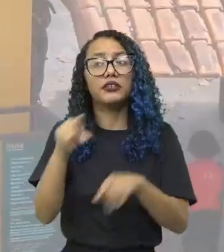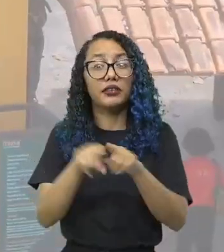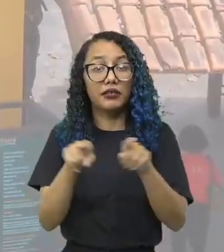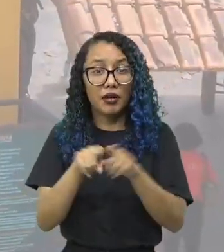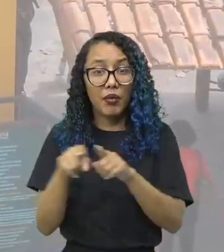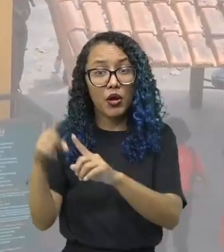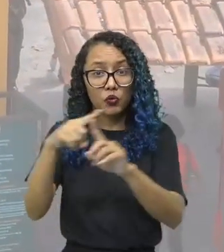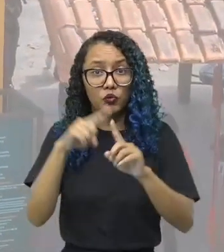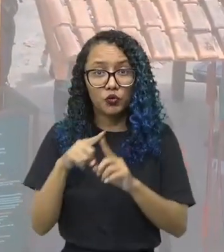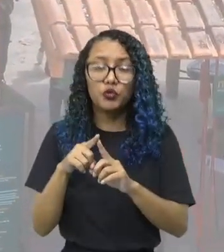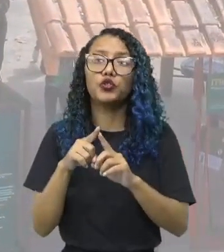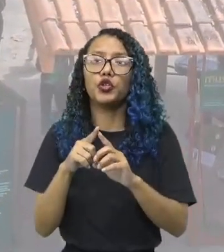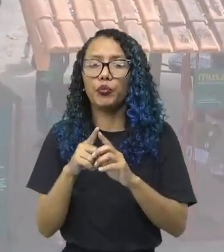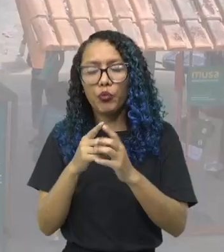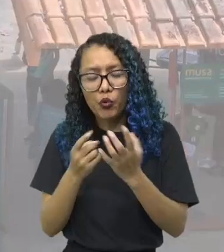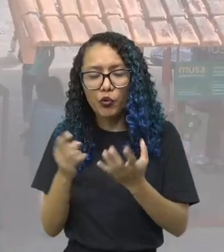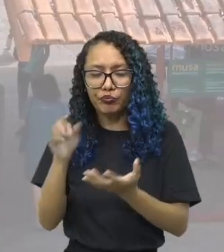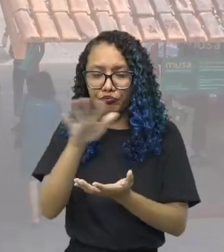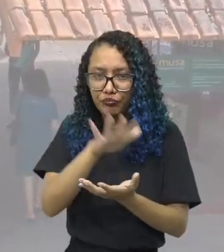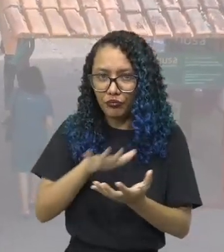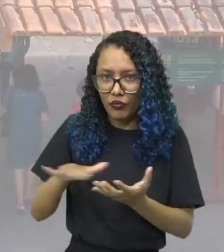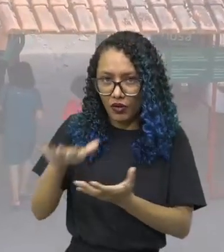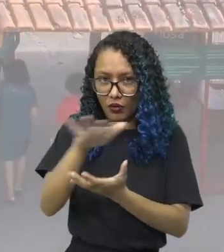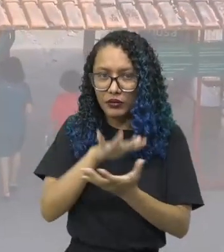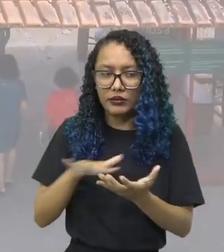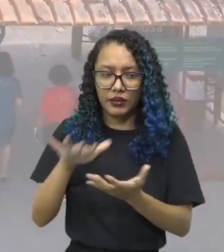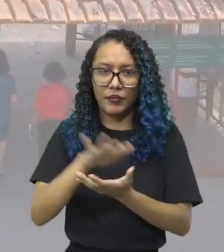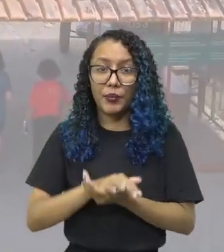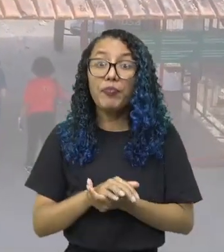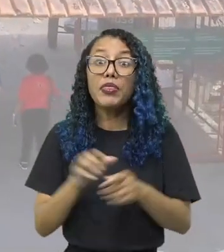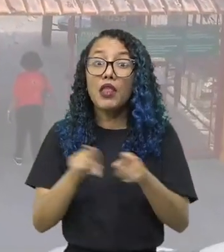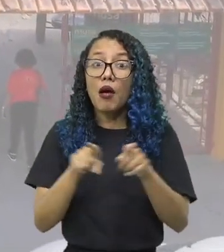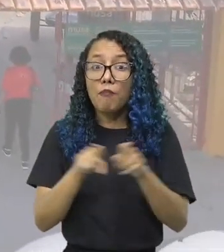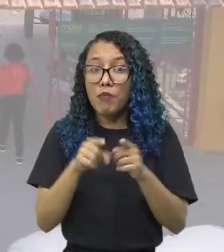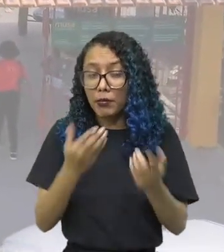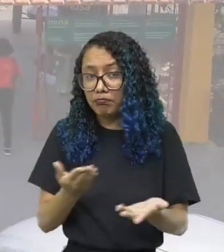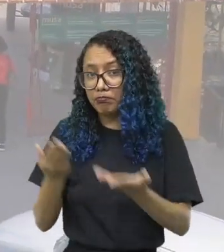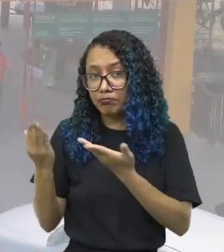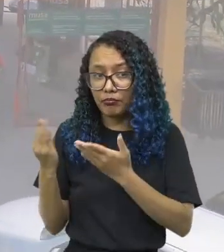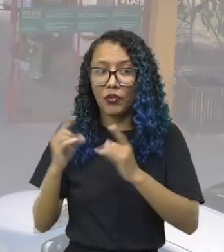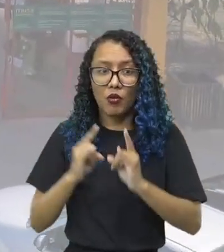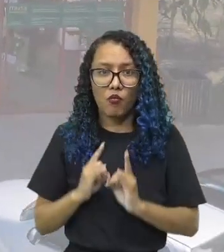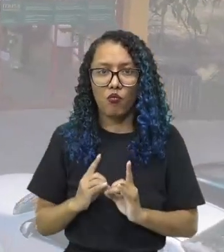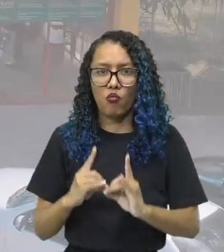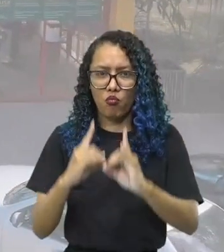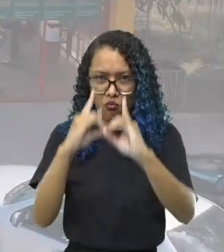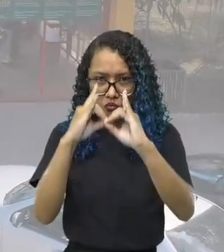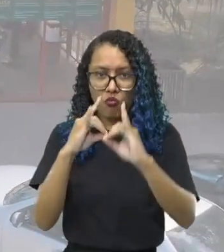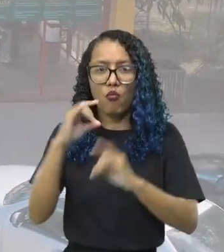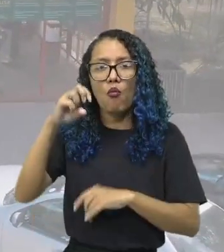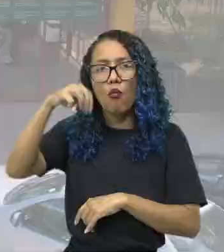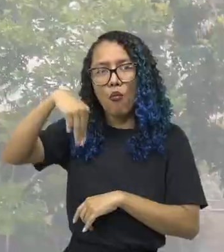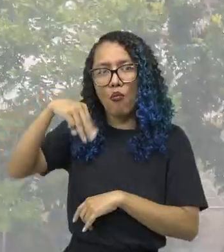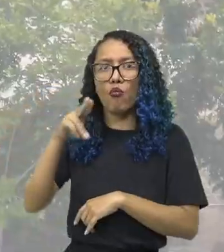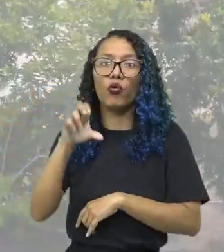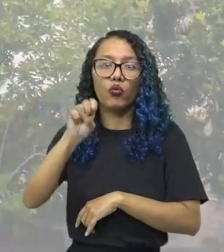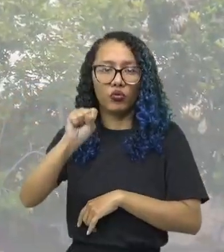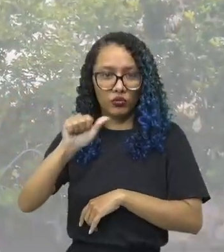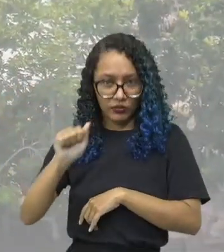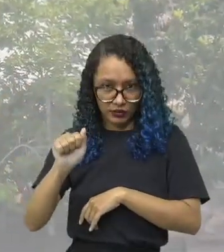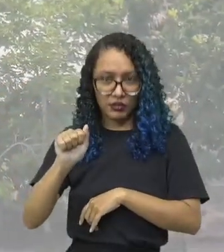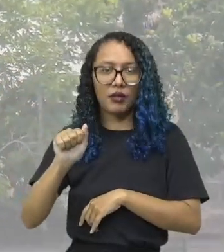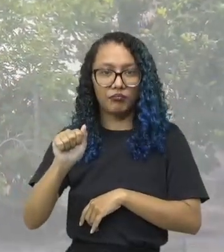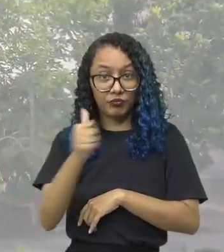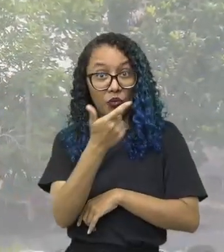ecossistemas presentes nessas unidades. O MUSA, que também a gente tem aí na imagem, trouxe para vocês como uma dessas